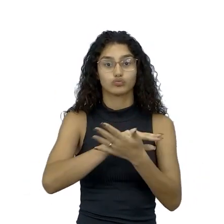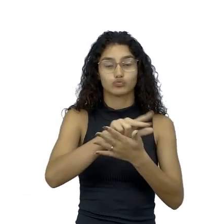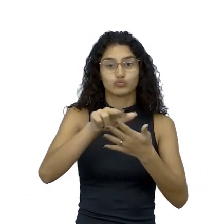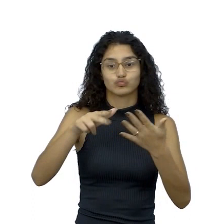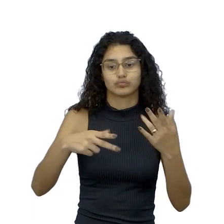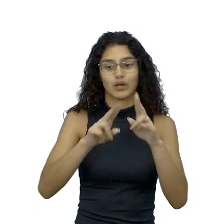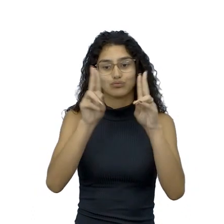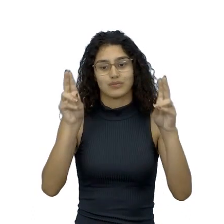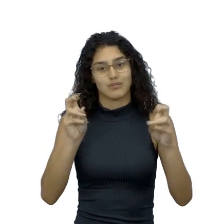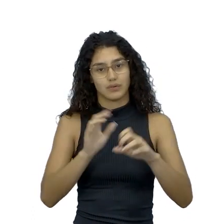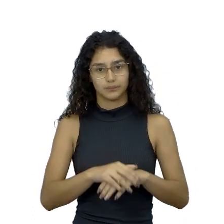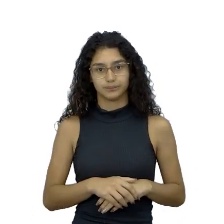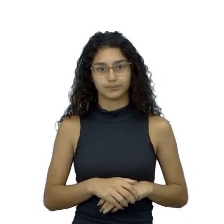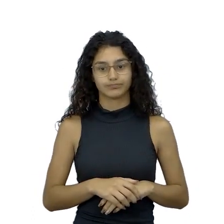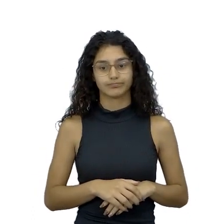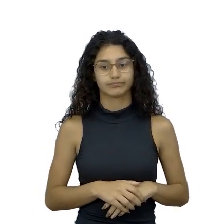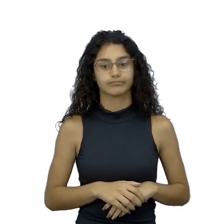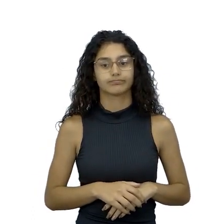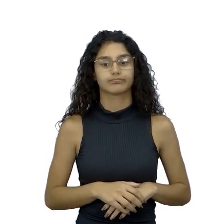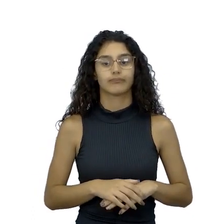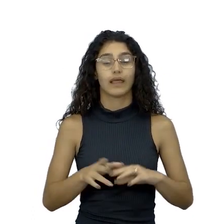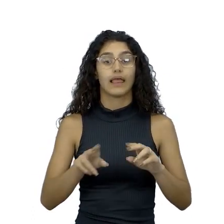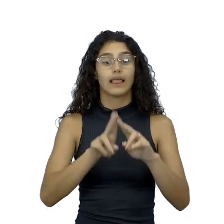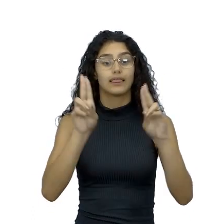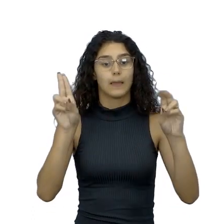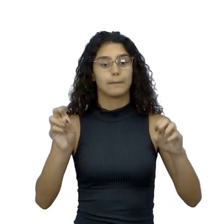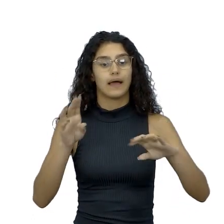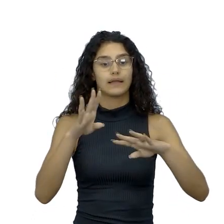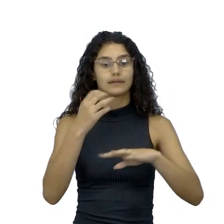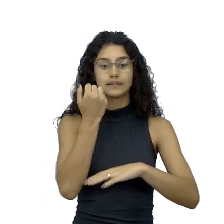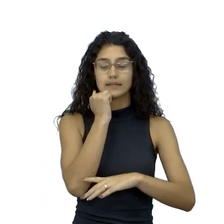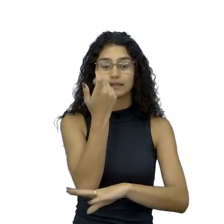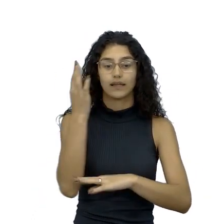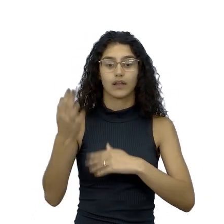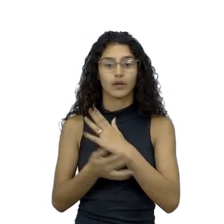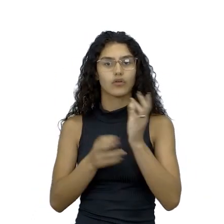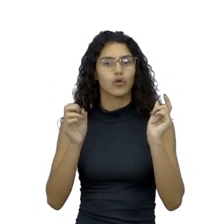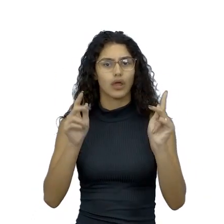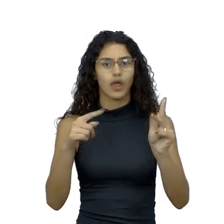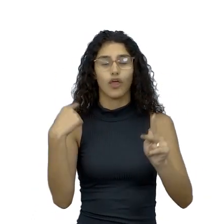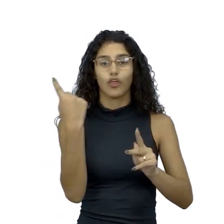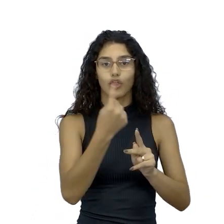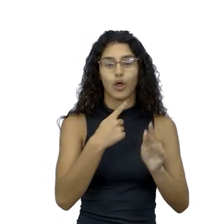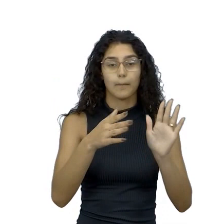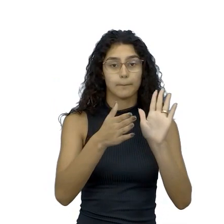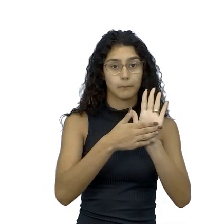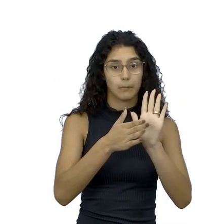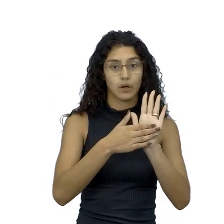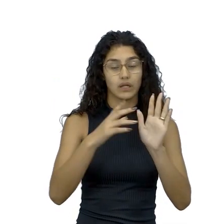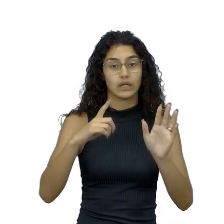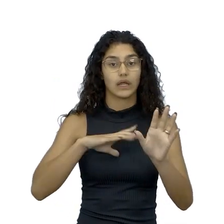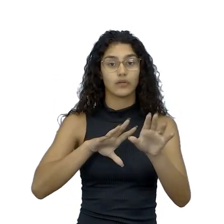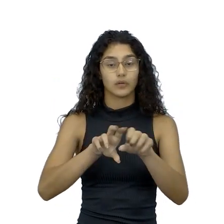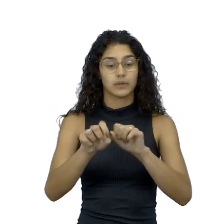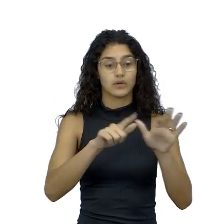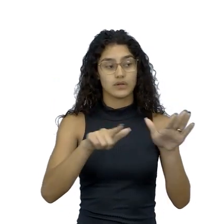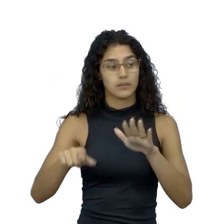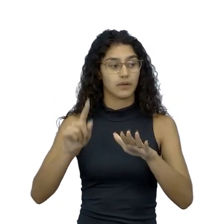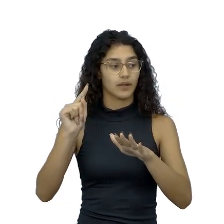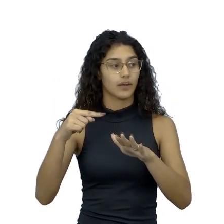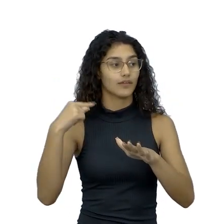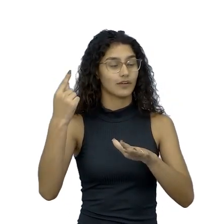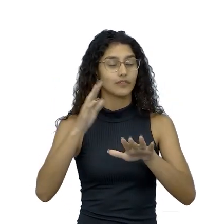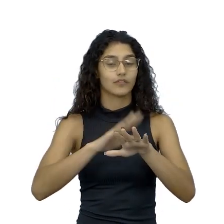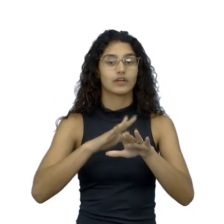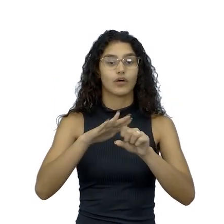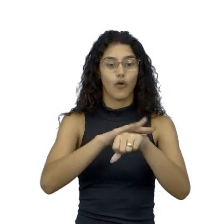diversas temáticas, né? Então ela diz, ó, temáticas de ciências da natureza. Ok, a gente, na nossa proposta de formação da semana que vem, vai